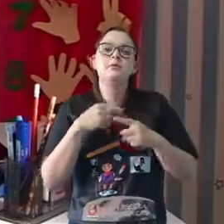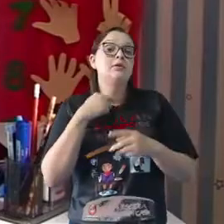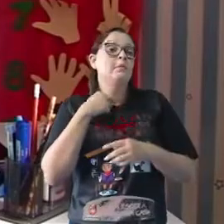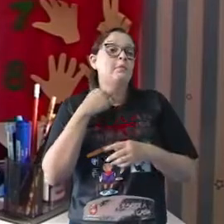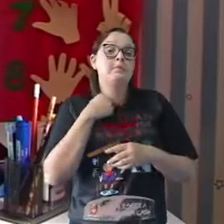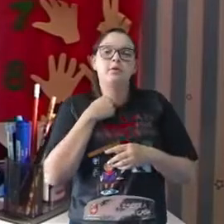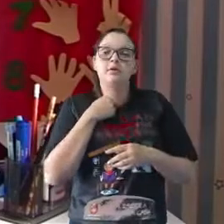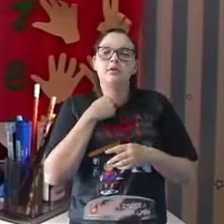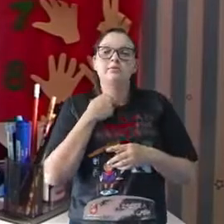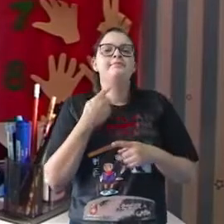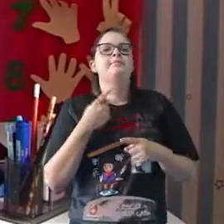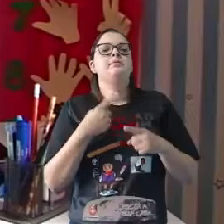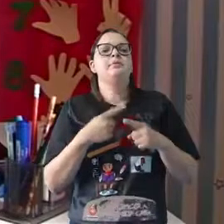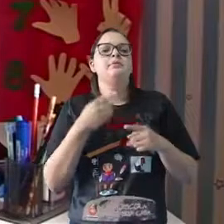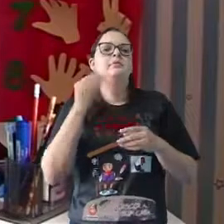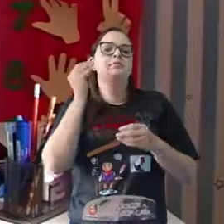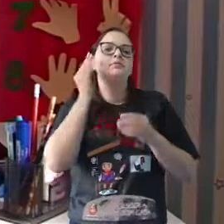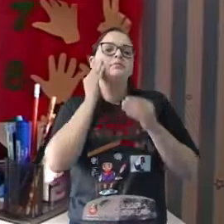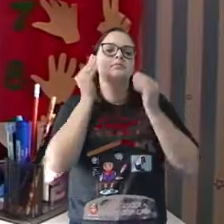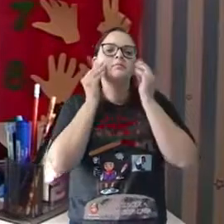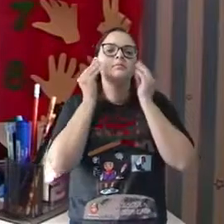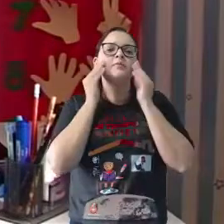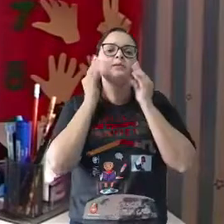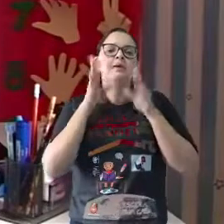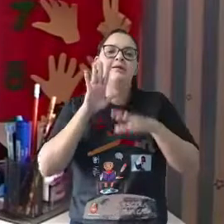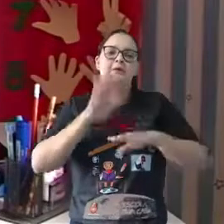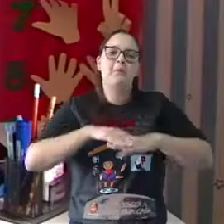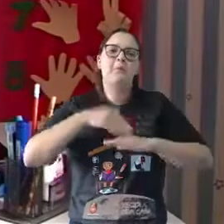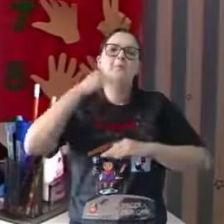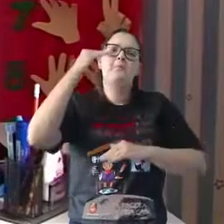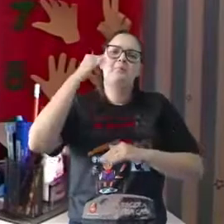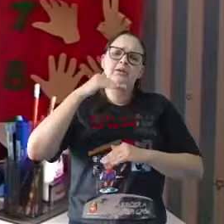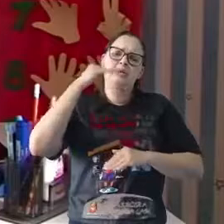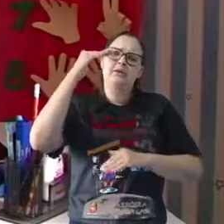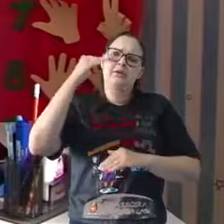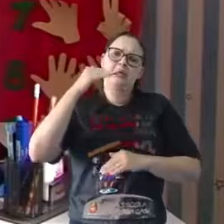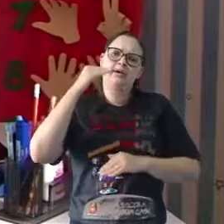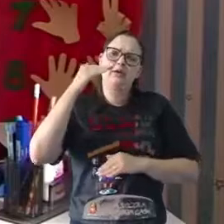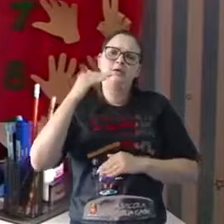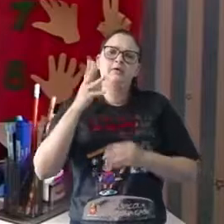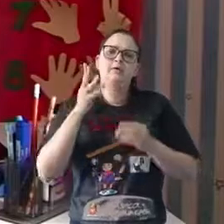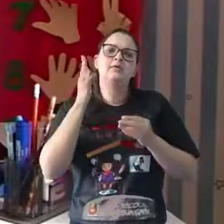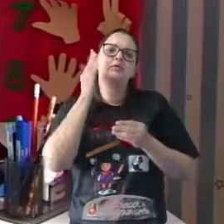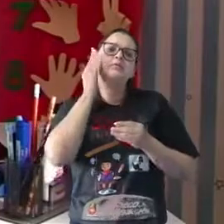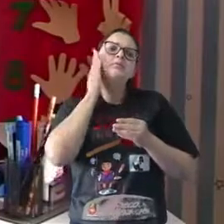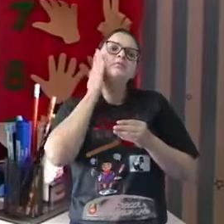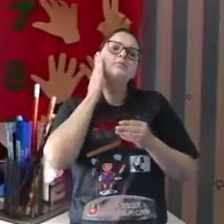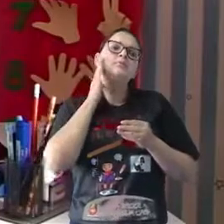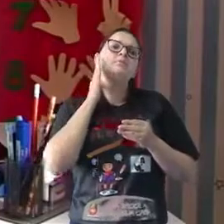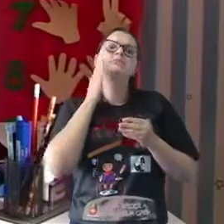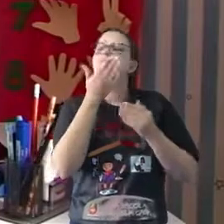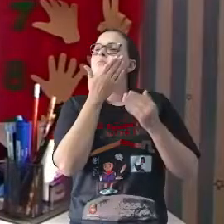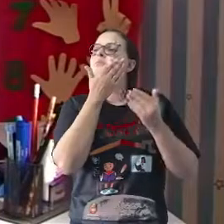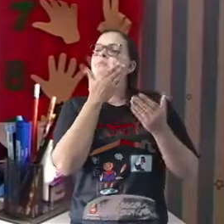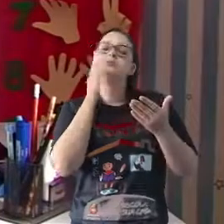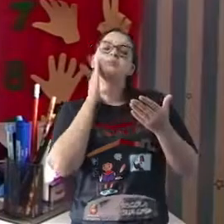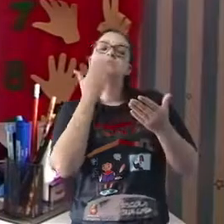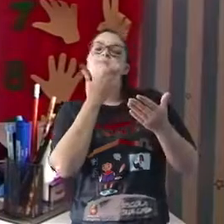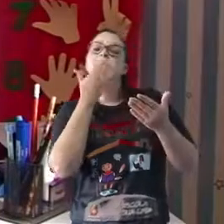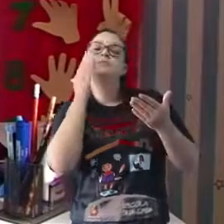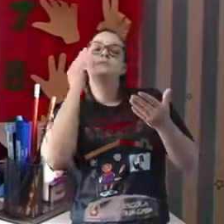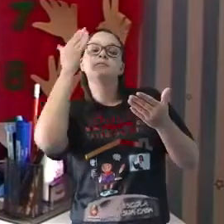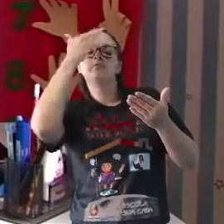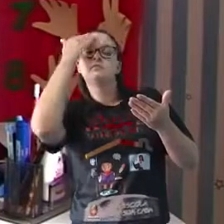ambiente necessário para a multiplicação de bactérias. Então, você coloca a maquiagem para esconder a espinha, que é